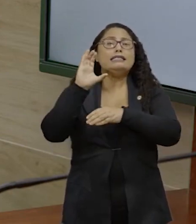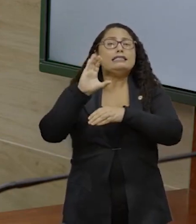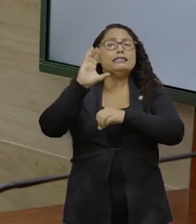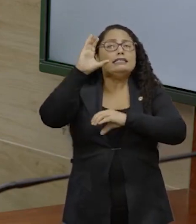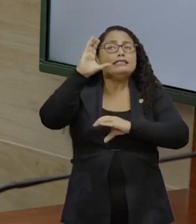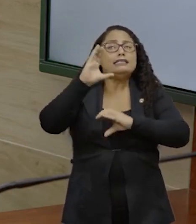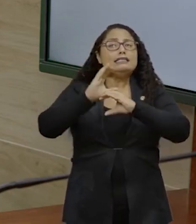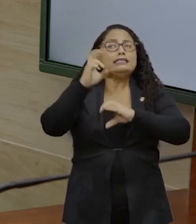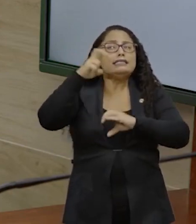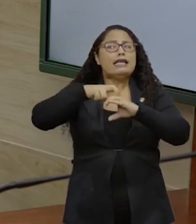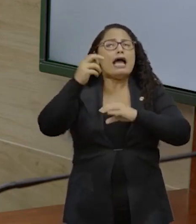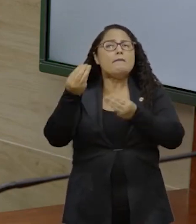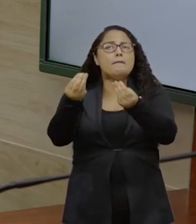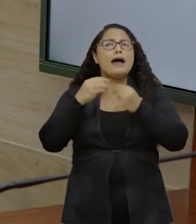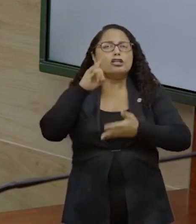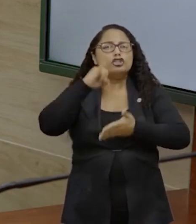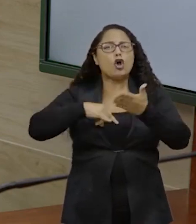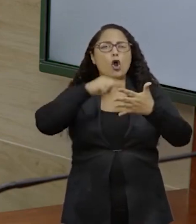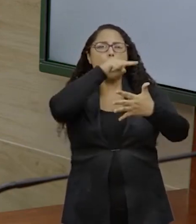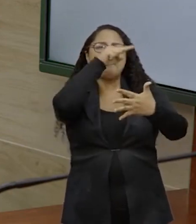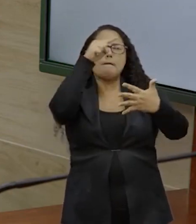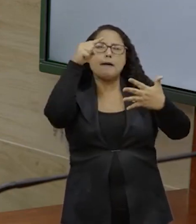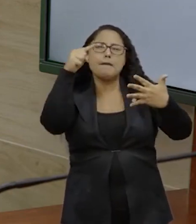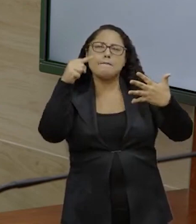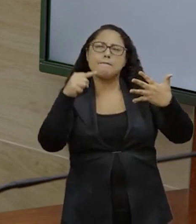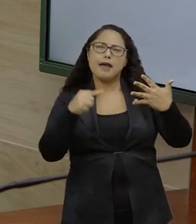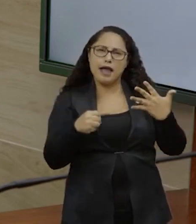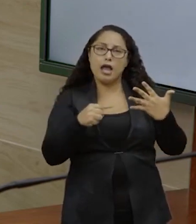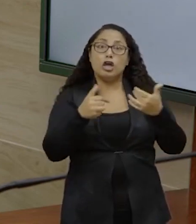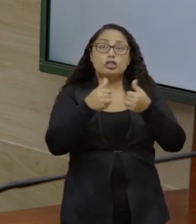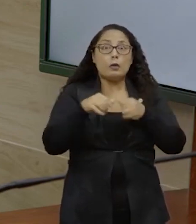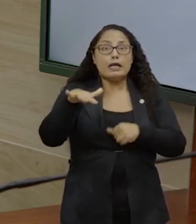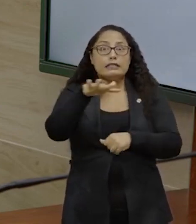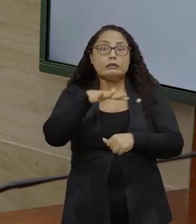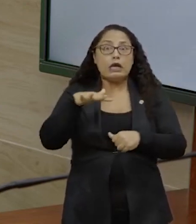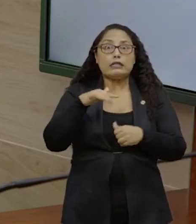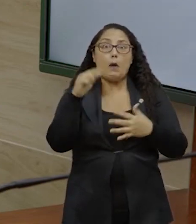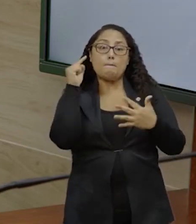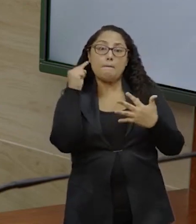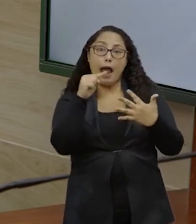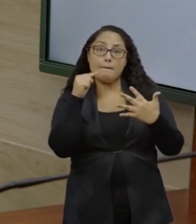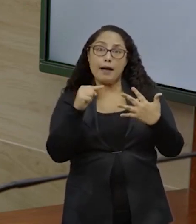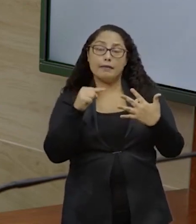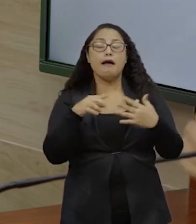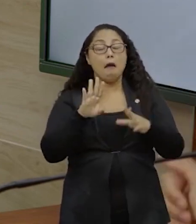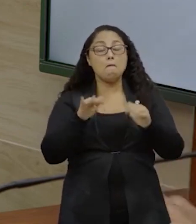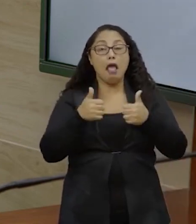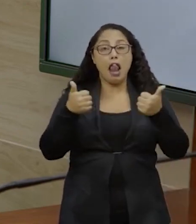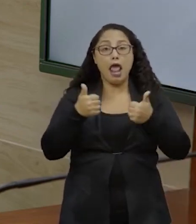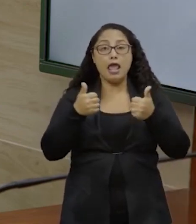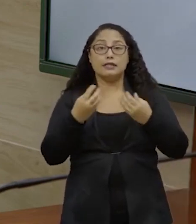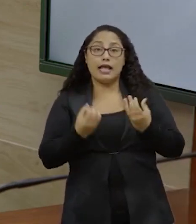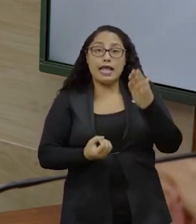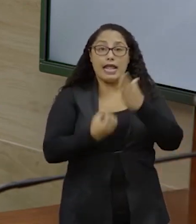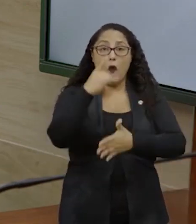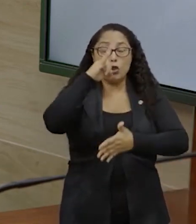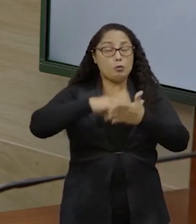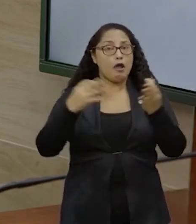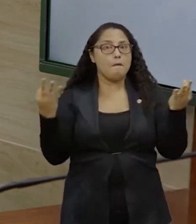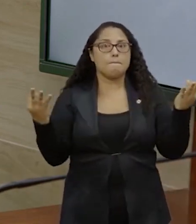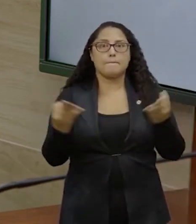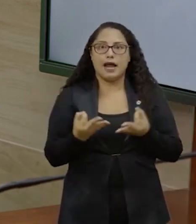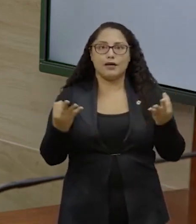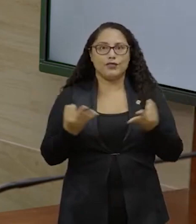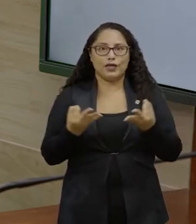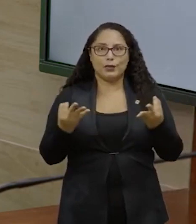que você me faça um documento que fale sobre isso, isso, aquilo. Eu estou numa situação tal, tal e tal. Aí ele, beleza. Aí ele foi e fez um documento